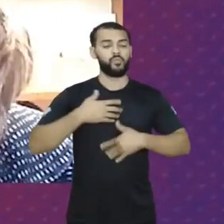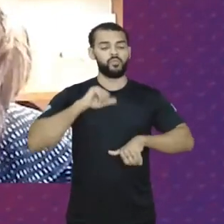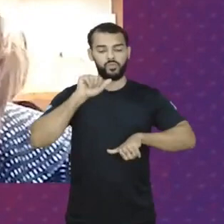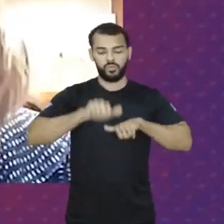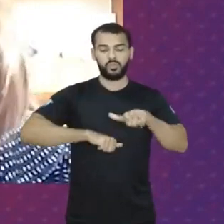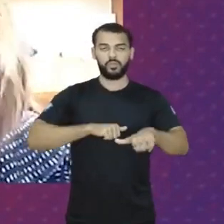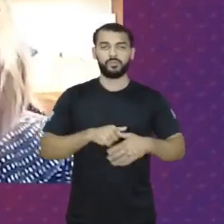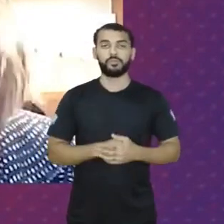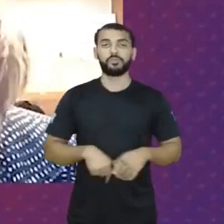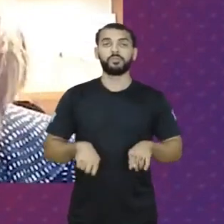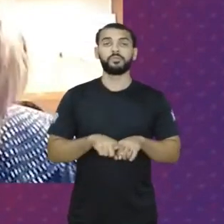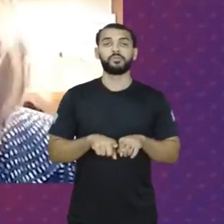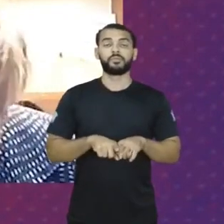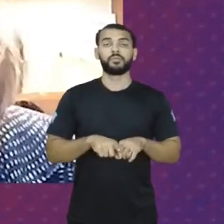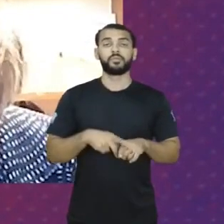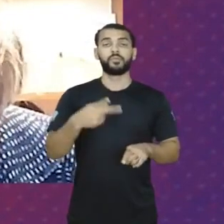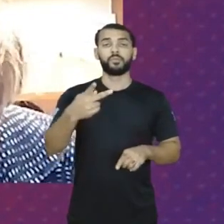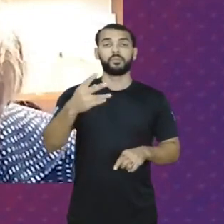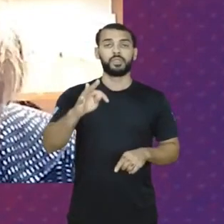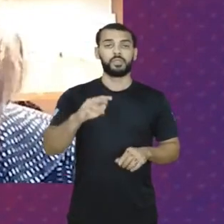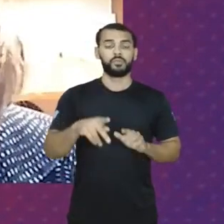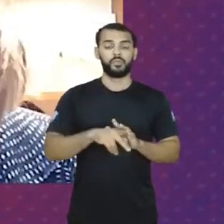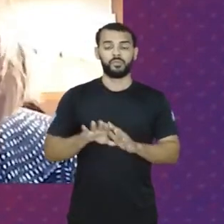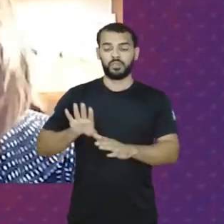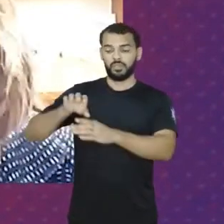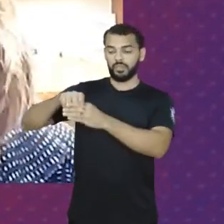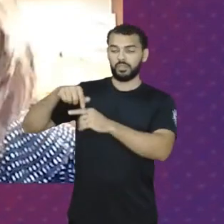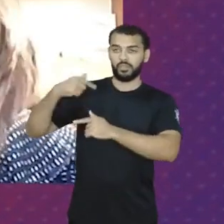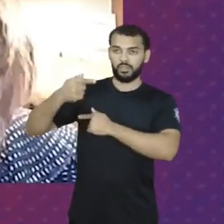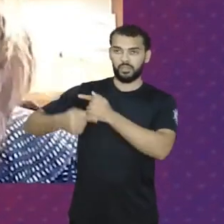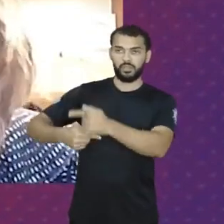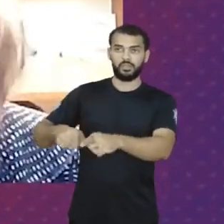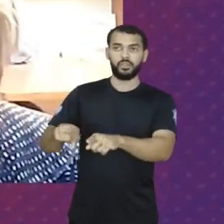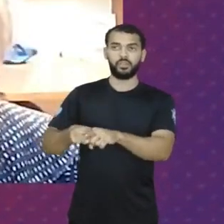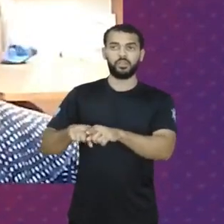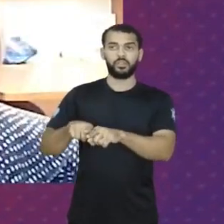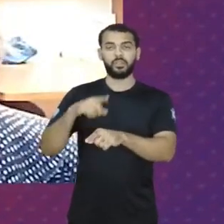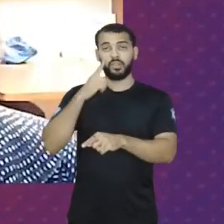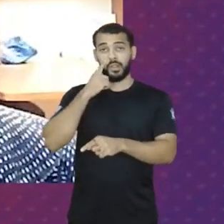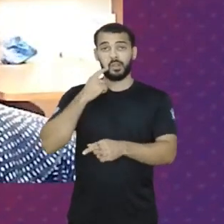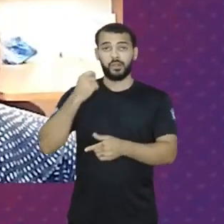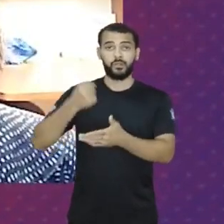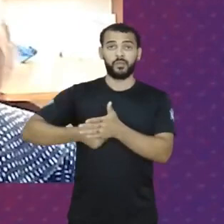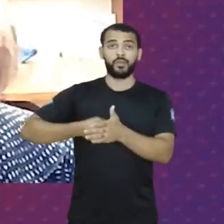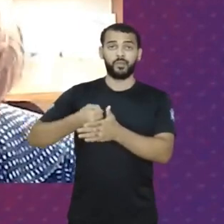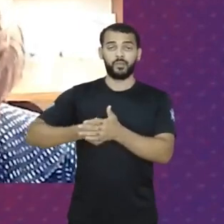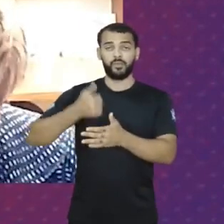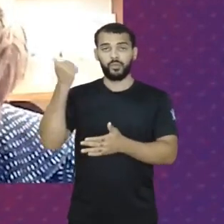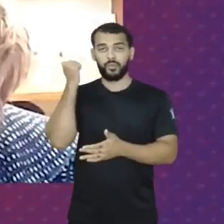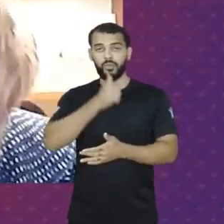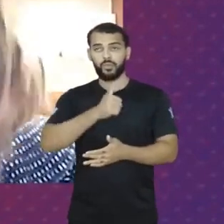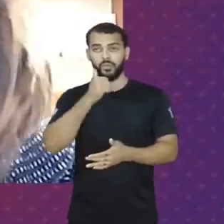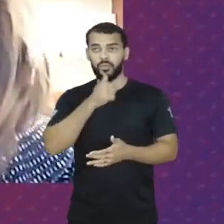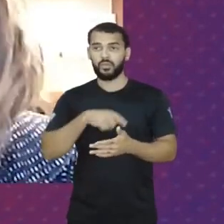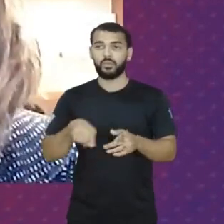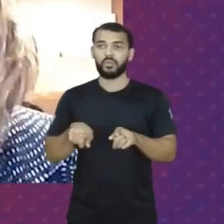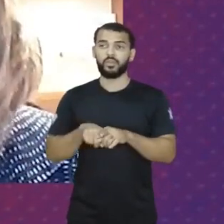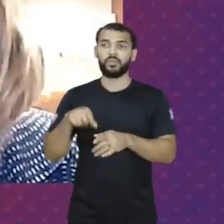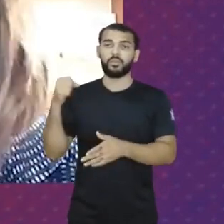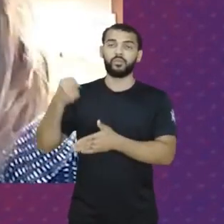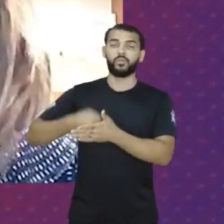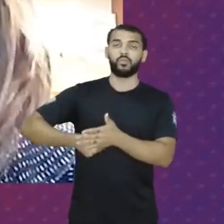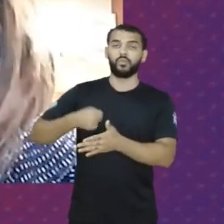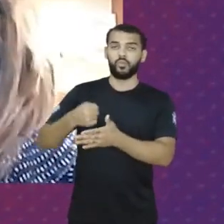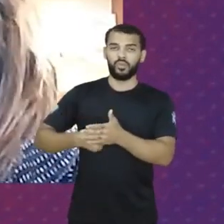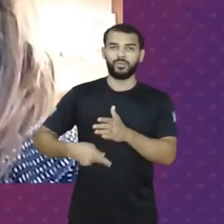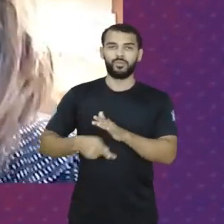nasce como síntese dos quilombos, mas como síntese também da luta das mulheres, da luta das mulheres sufragistas,